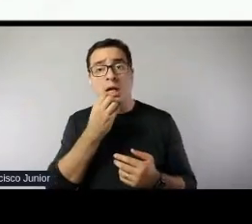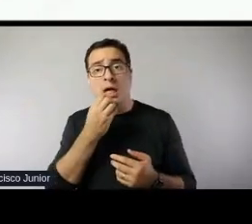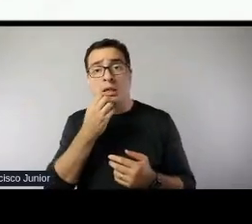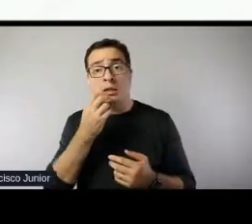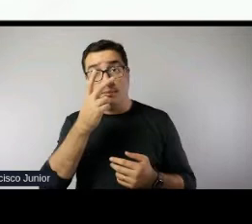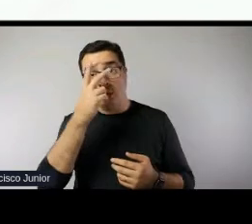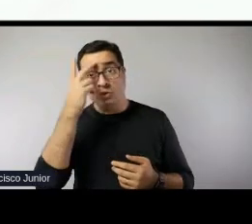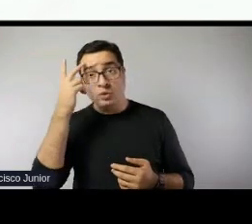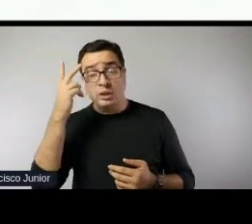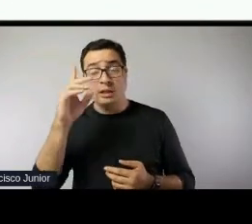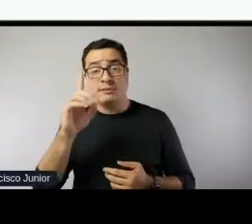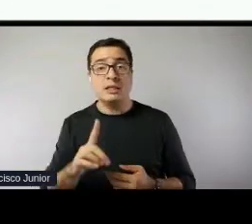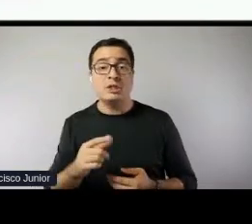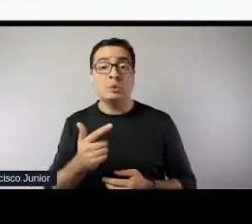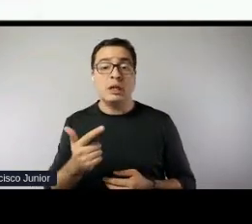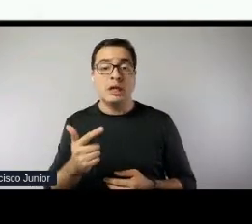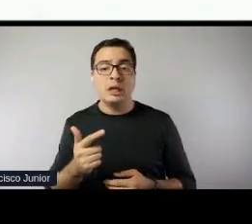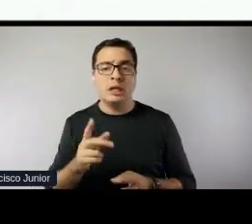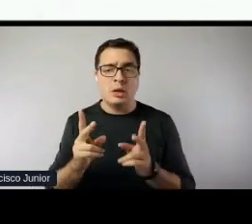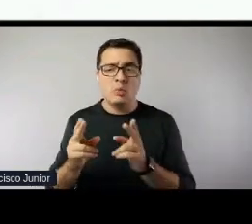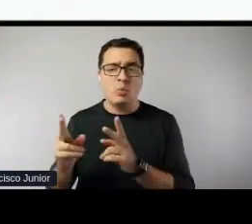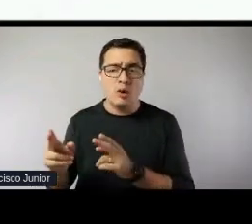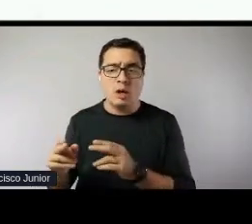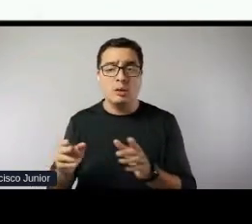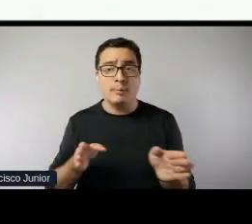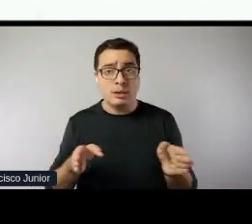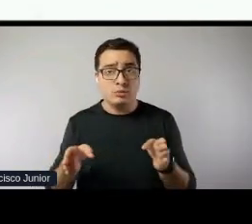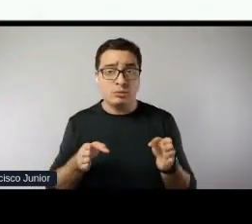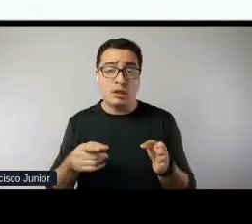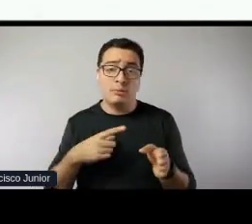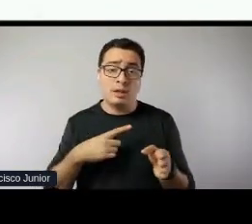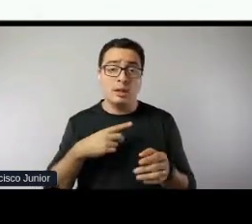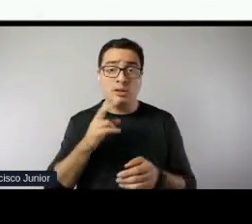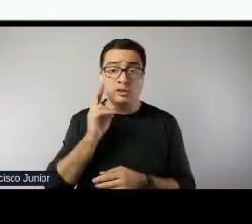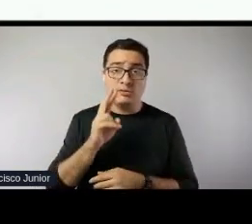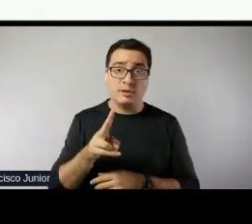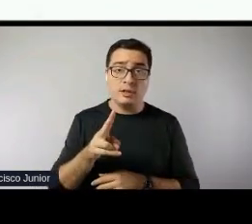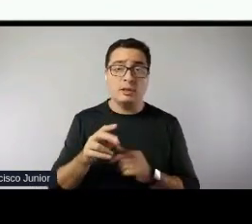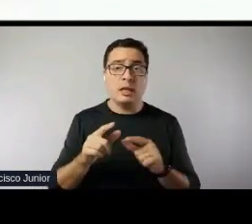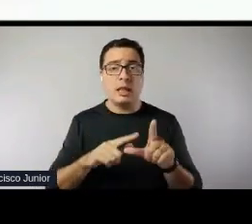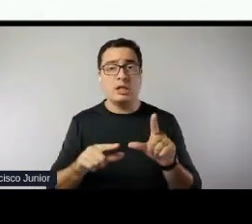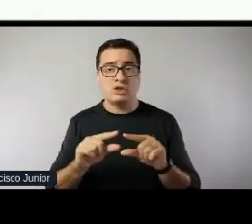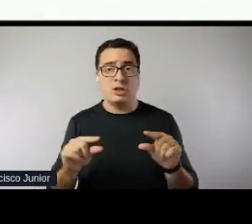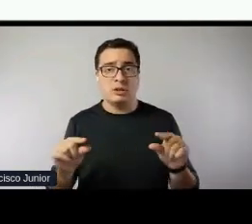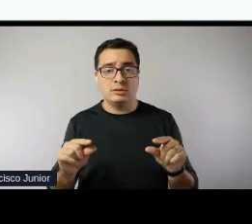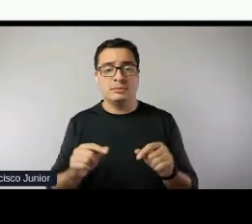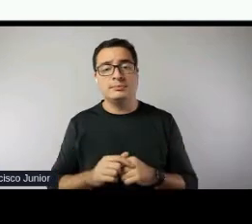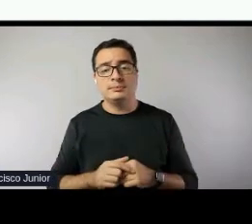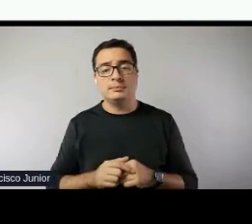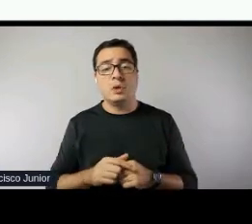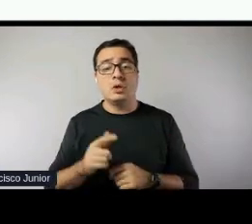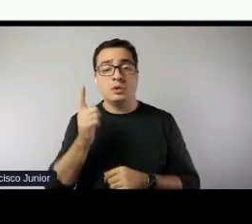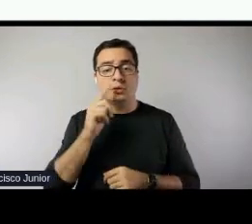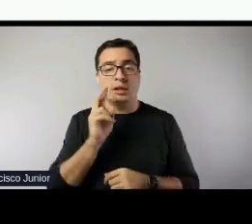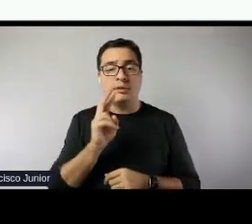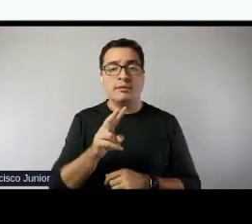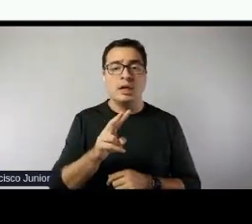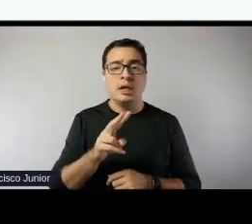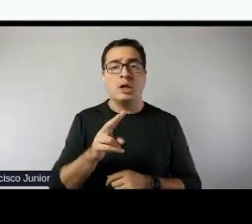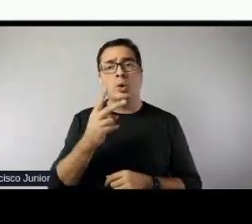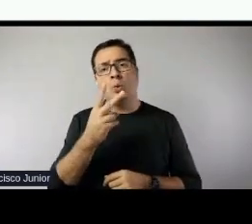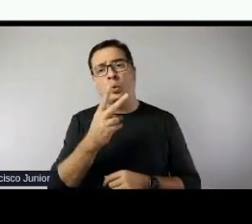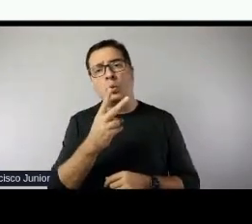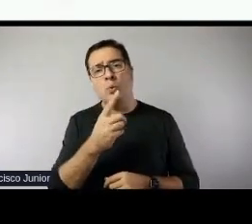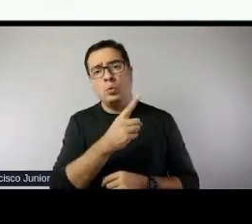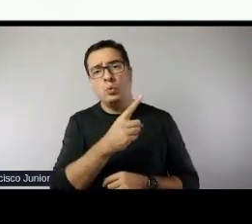pessoas sem deficiência, né? Nesse período de tempo que a gente vê aí nas legendas. A gente consegue ver aí de 1 a 2